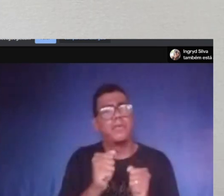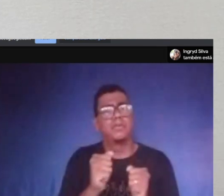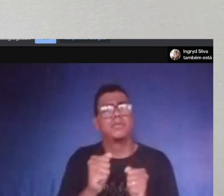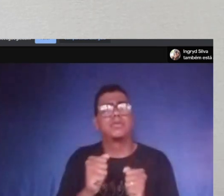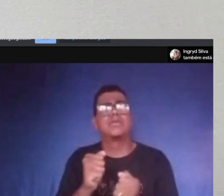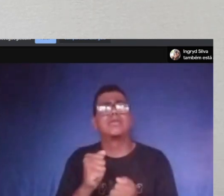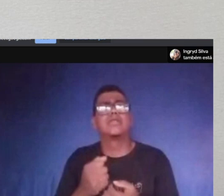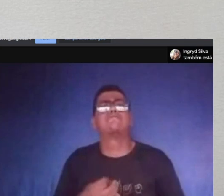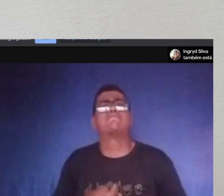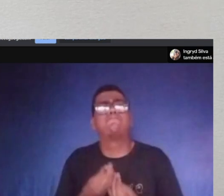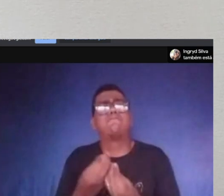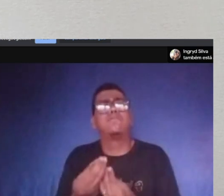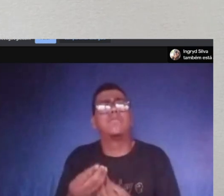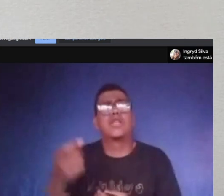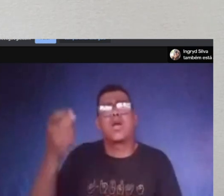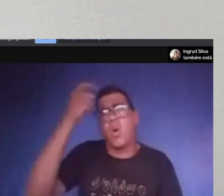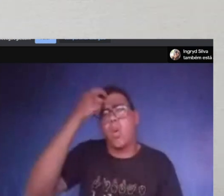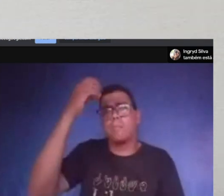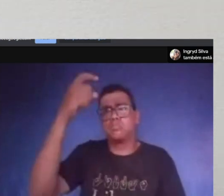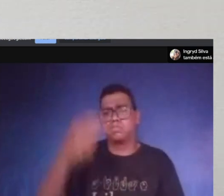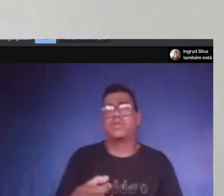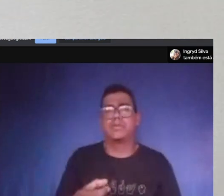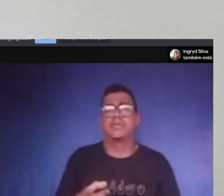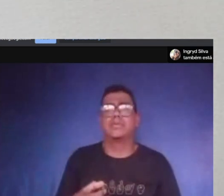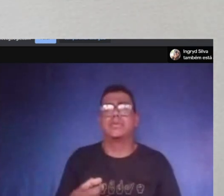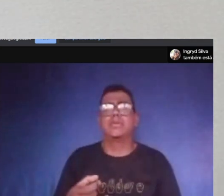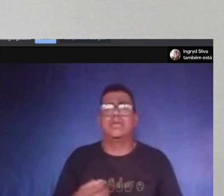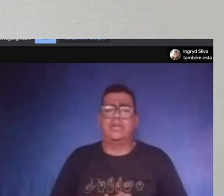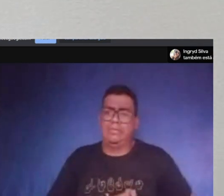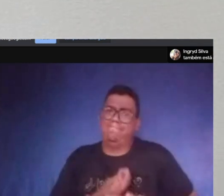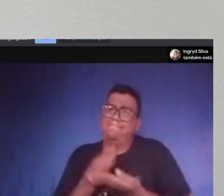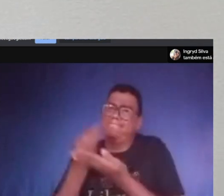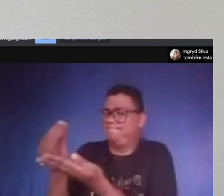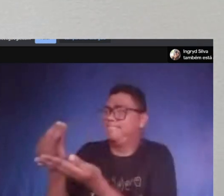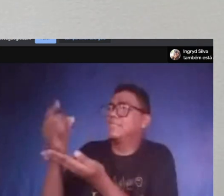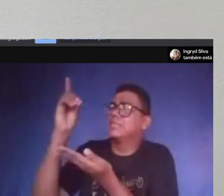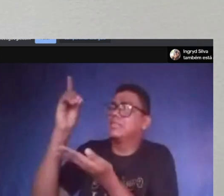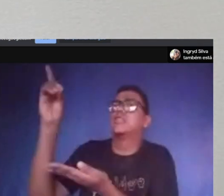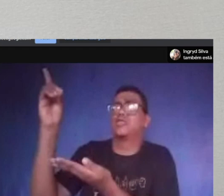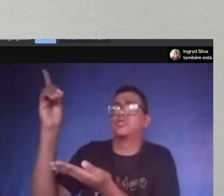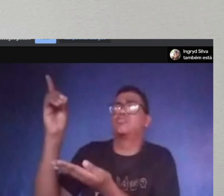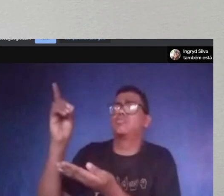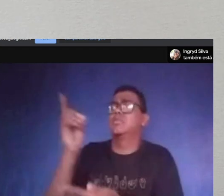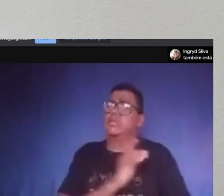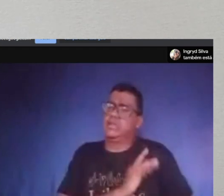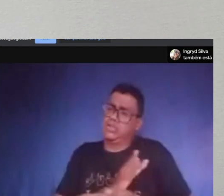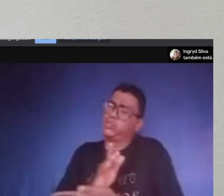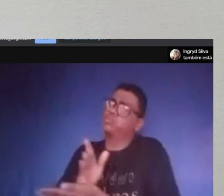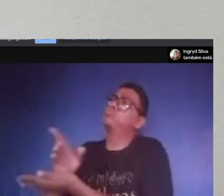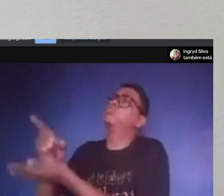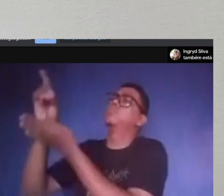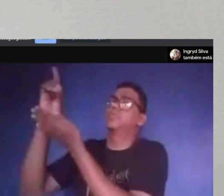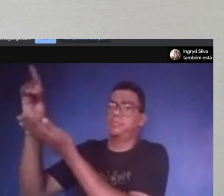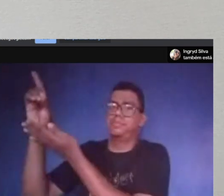E nesse momento, depois da gente ter falado já de equilíbrio, que você possa viver isso que nós falamos